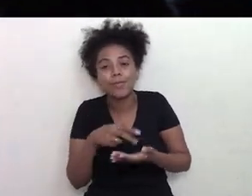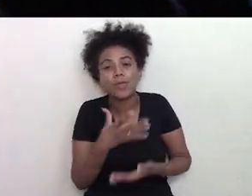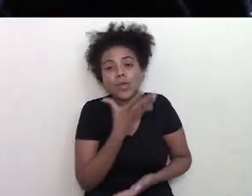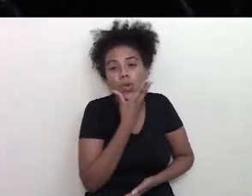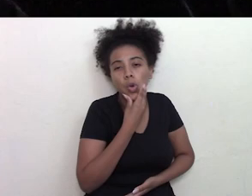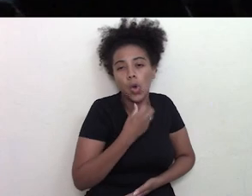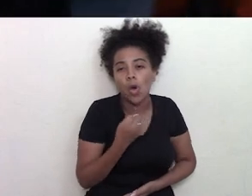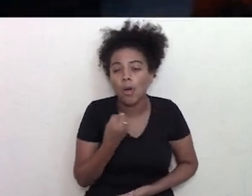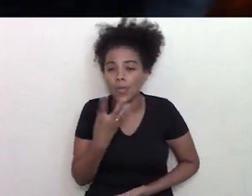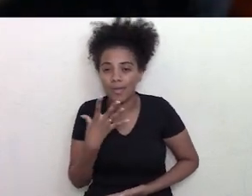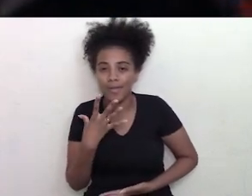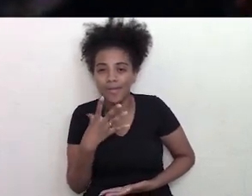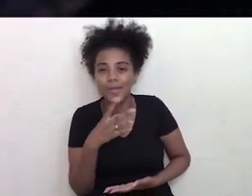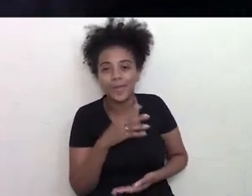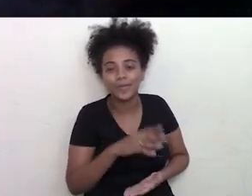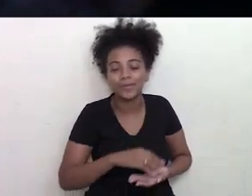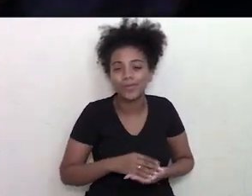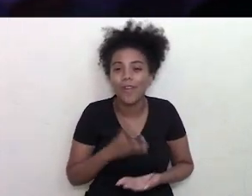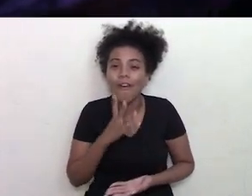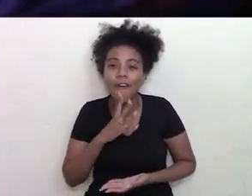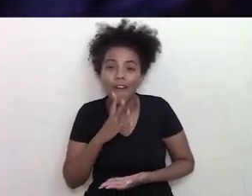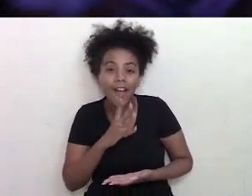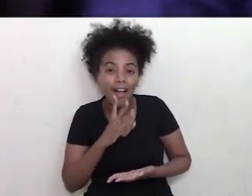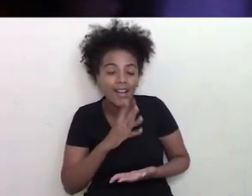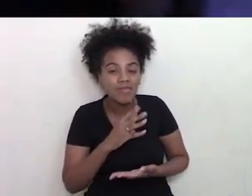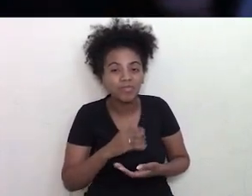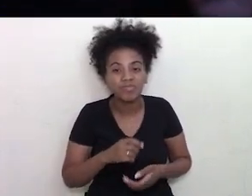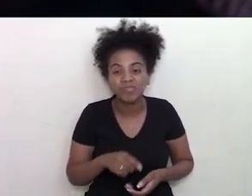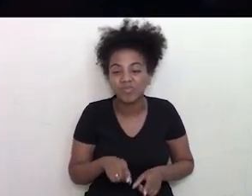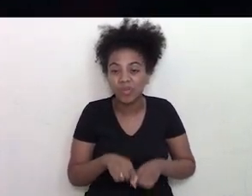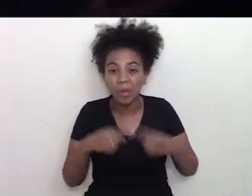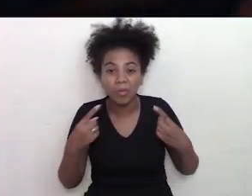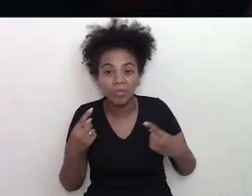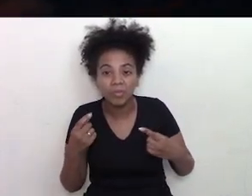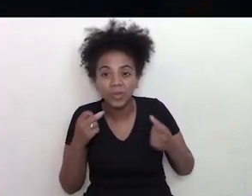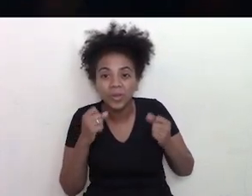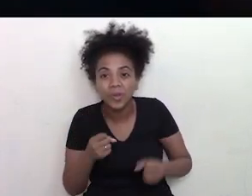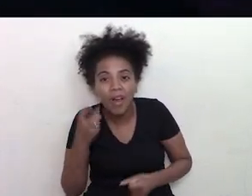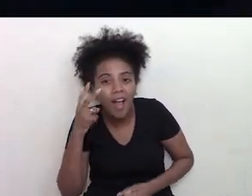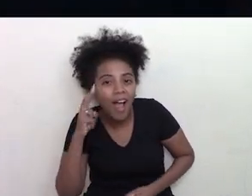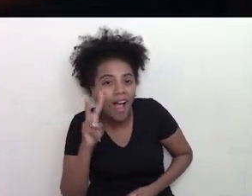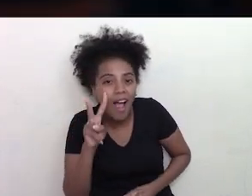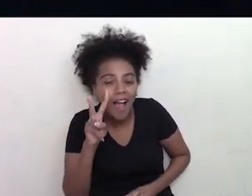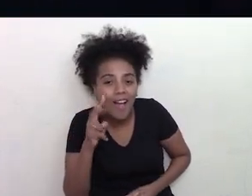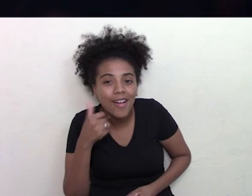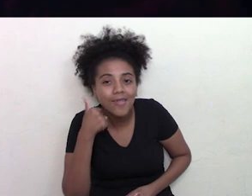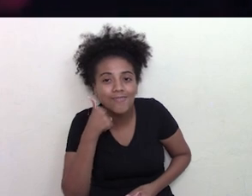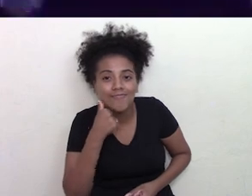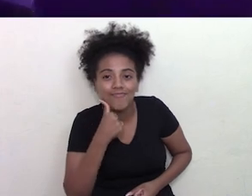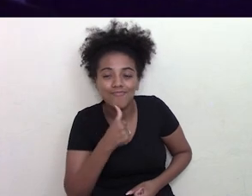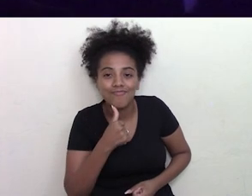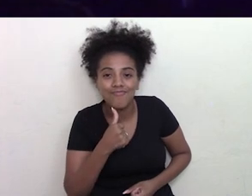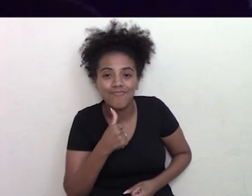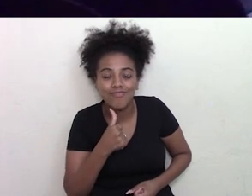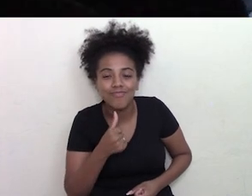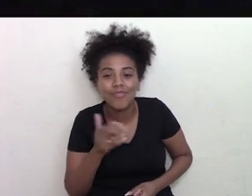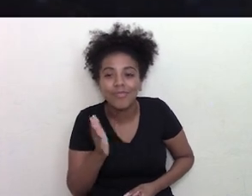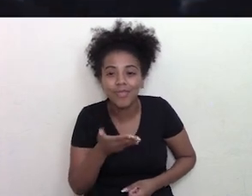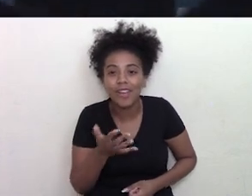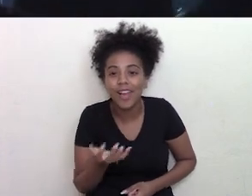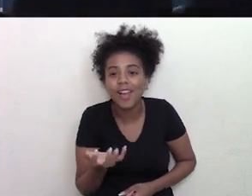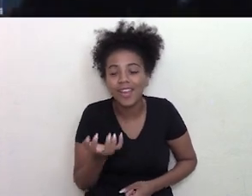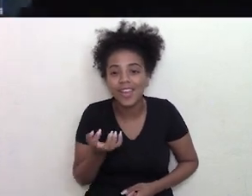Pimpolho é um cara bem legal. Pena que não pode ver mulher. Na dança ele já pede pra baixar. Só pede